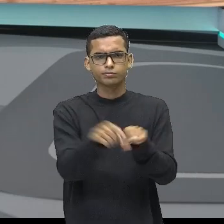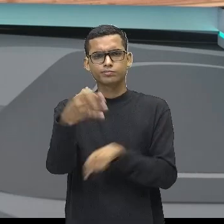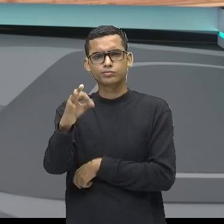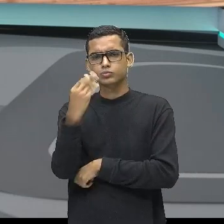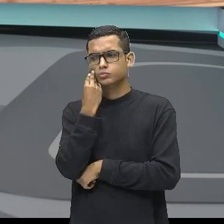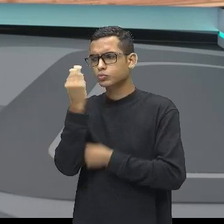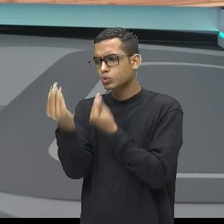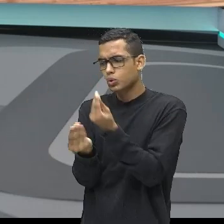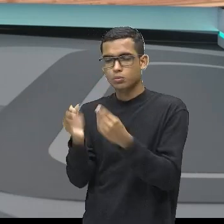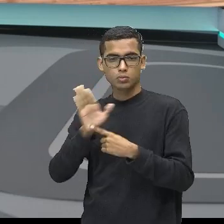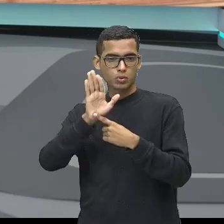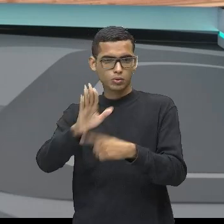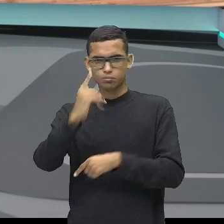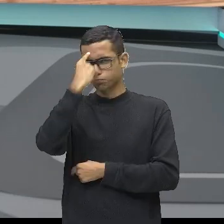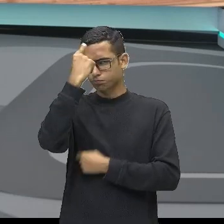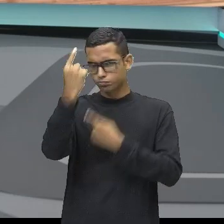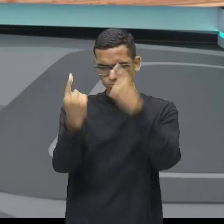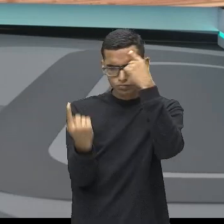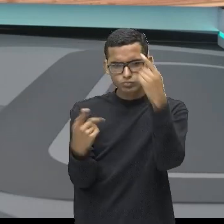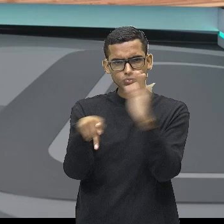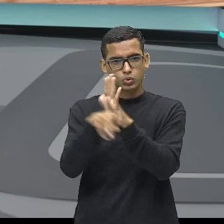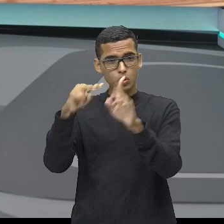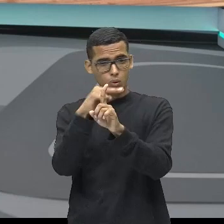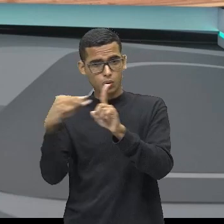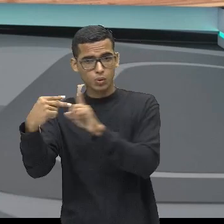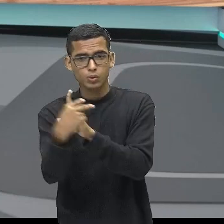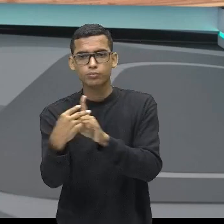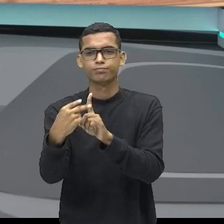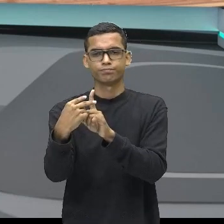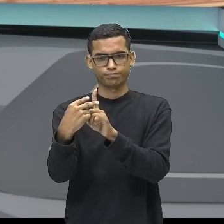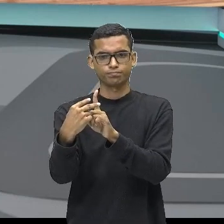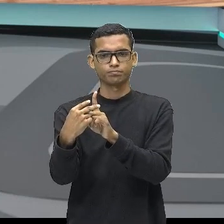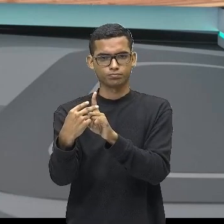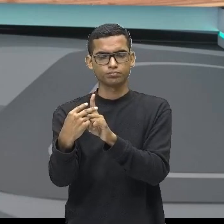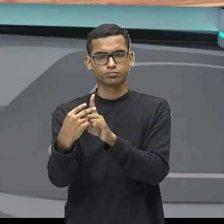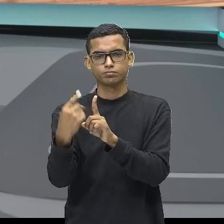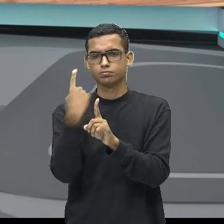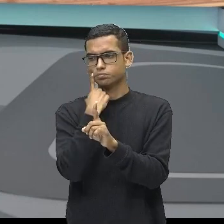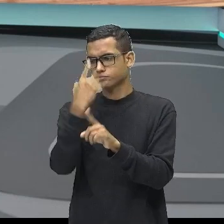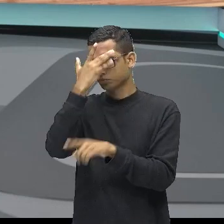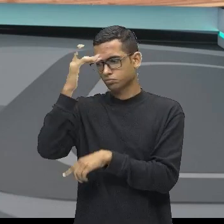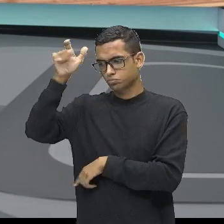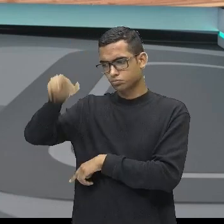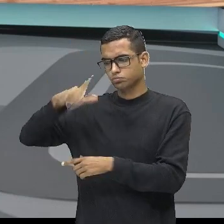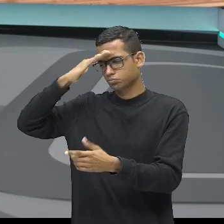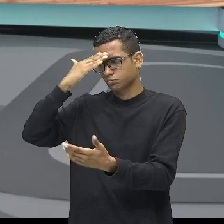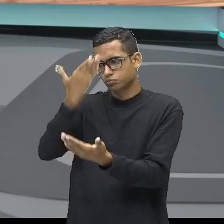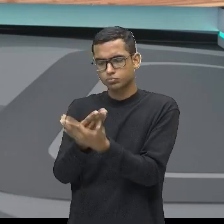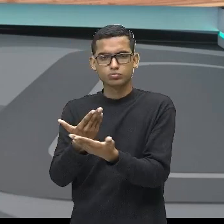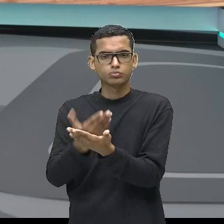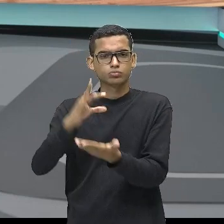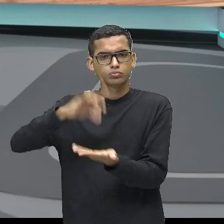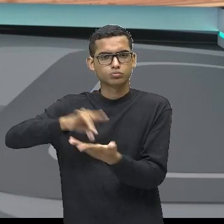essa exposição de pontos de vista, ou seja, um ponto de vista, aquilo que a pessoa acredita, o